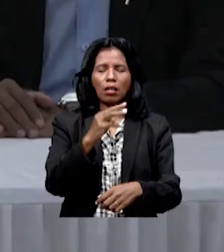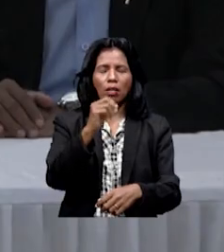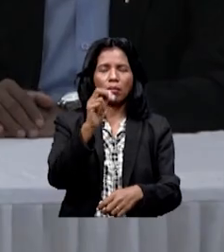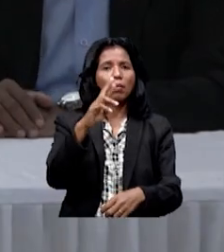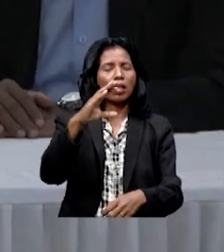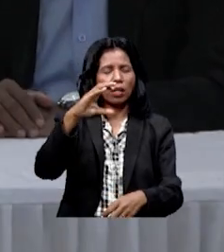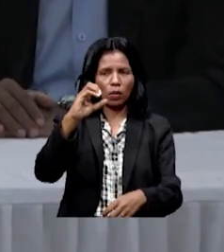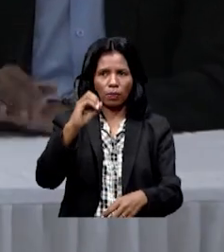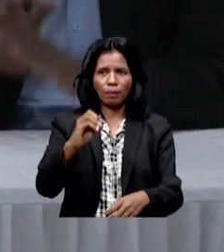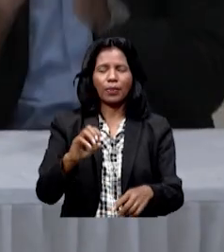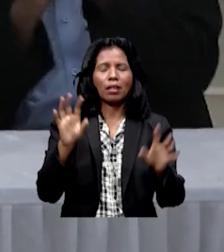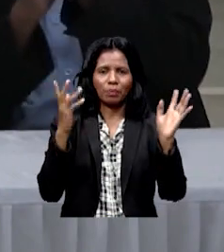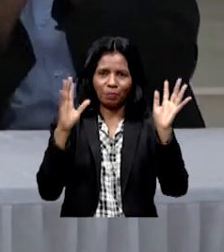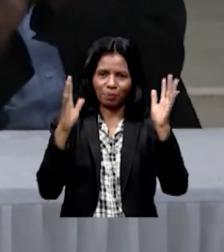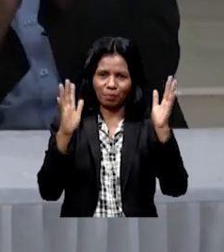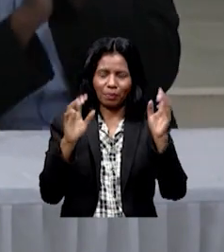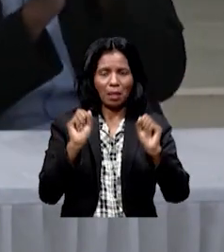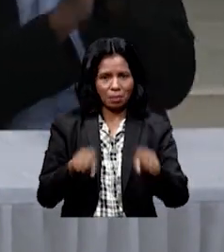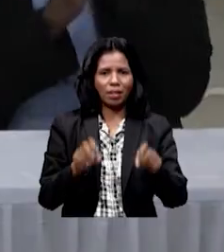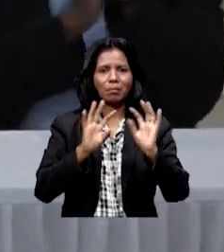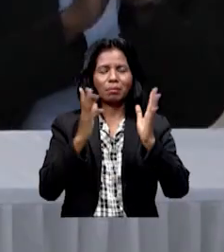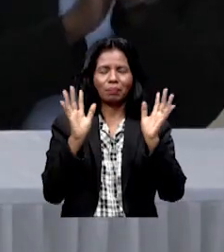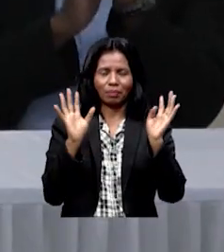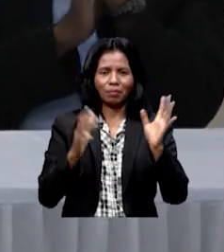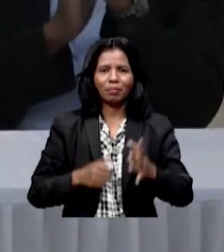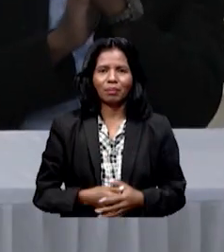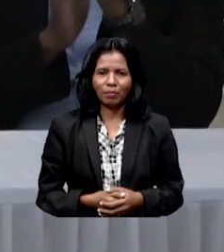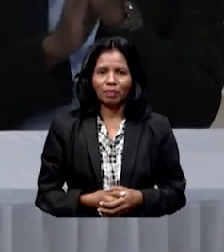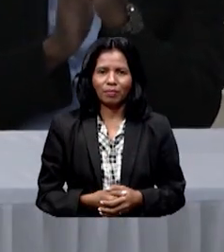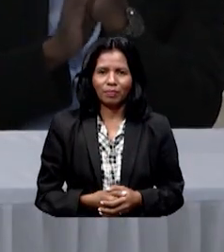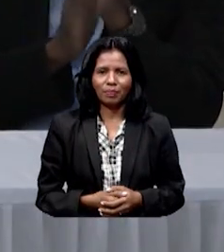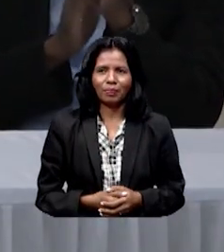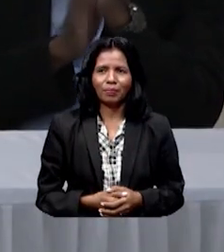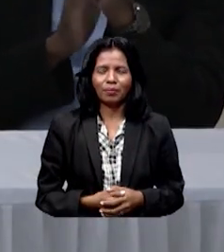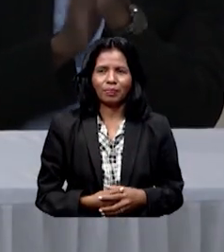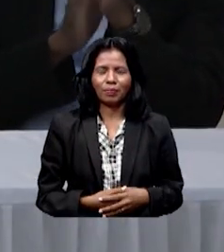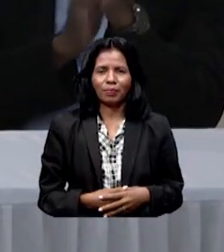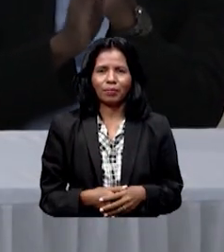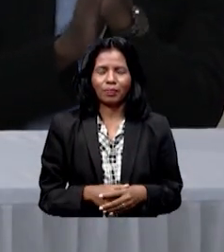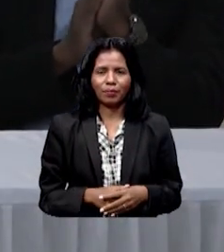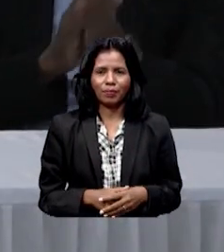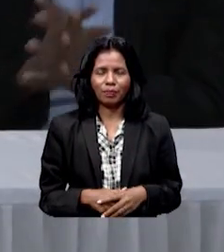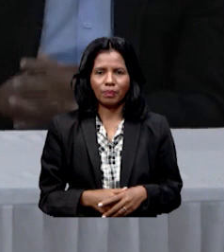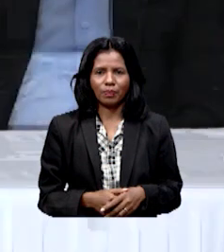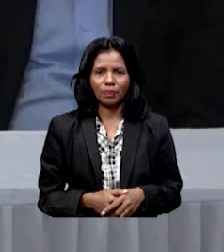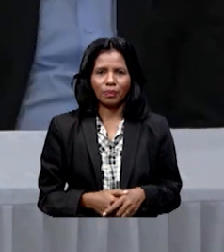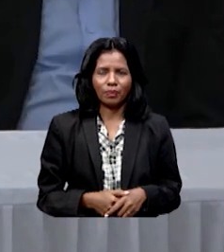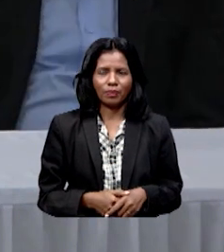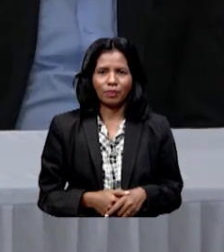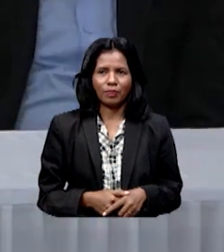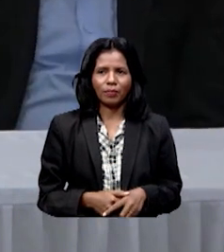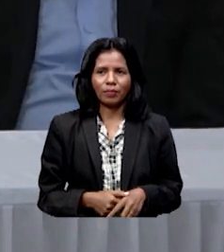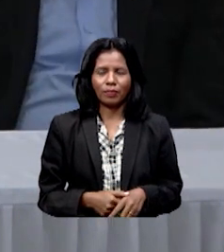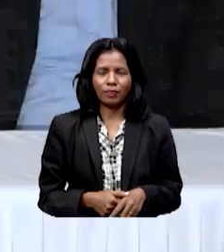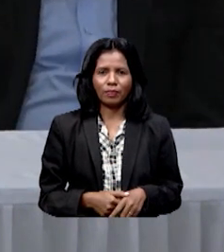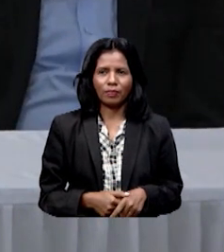anúncio husi arcebispo metropolita Dom Virgílio Cardeal do Carmo da Silva SDB li husi conferência imprensa nebe